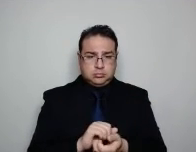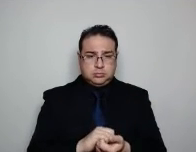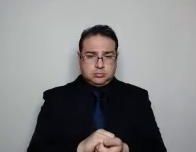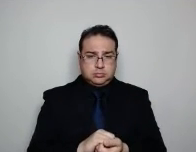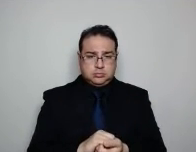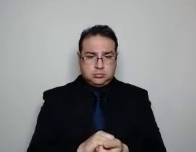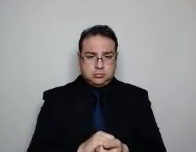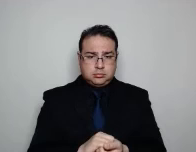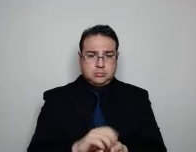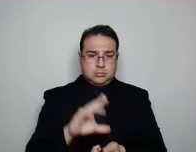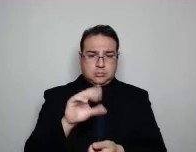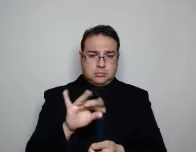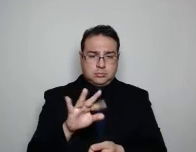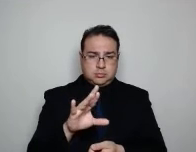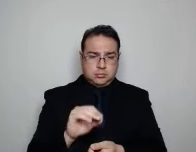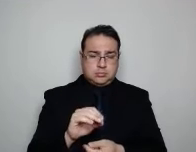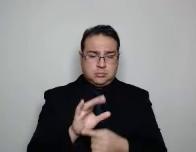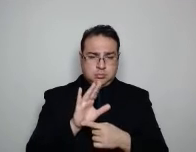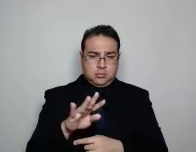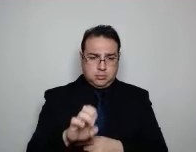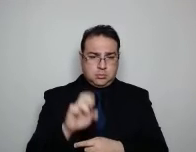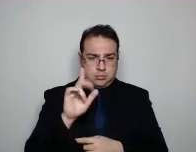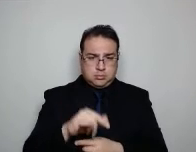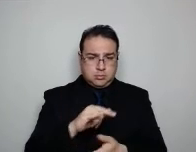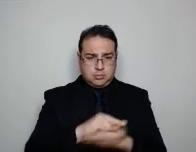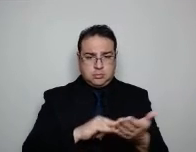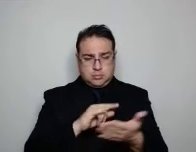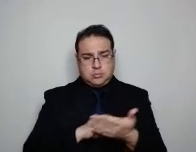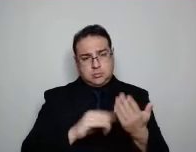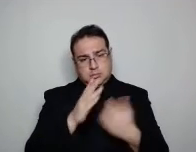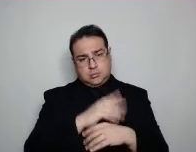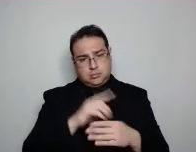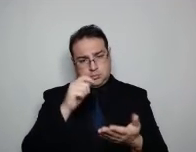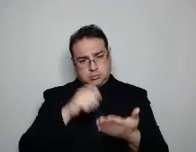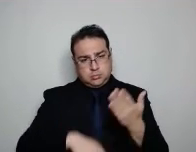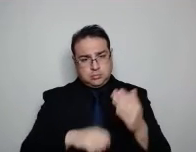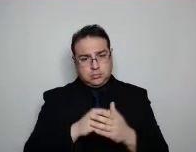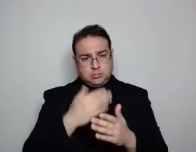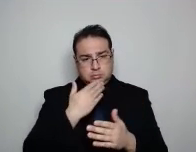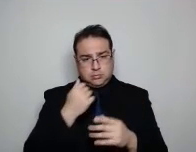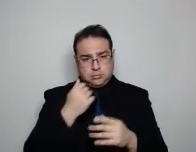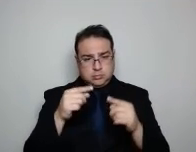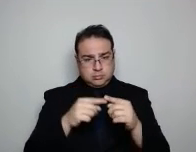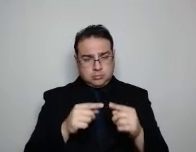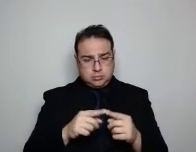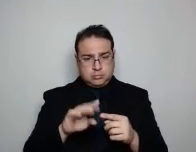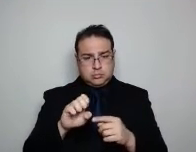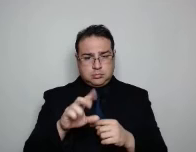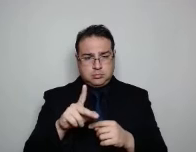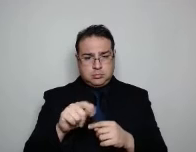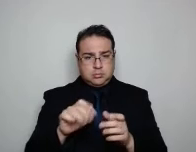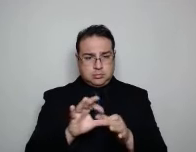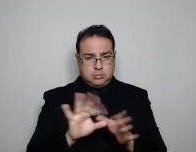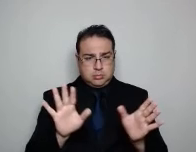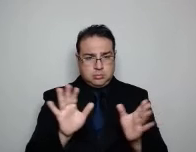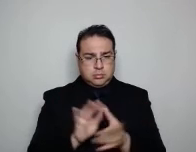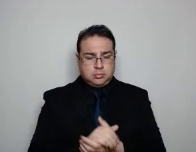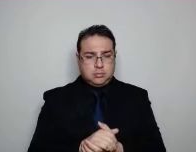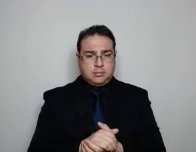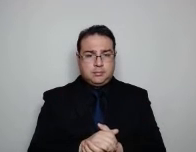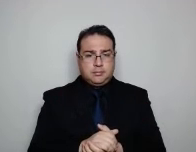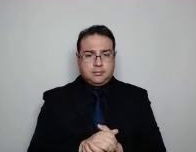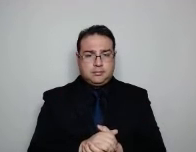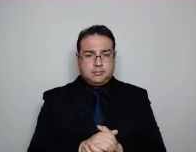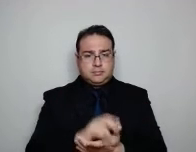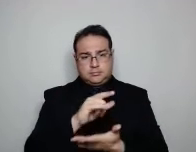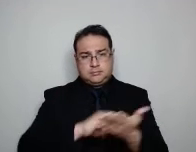contrato ampara a parte, o contrato à época firmado era o melhor contrato à época disponível, e o contrato ele